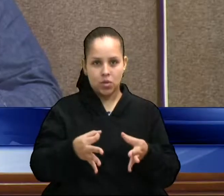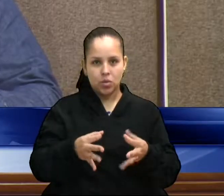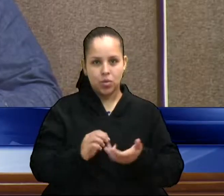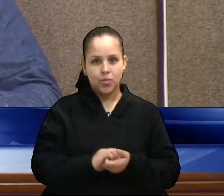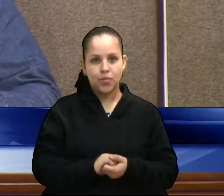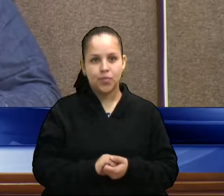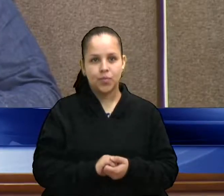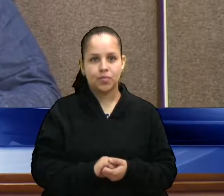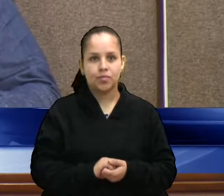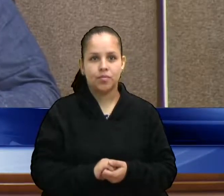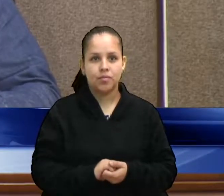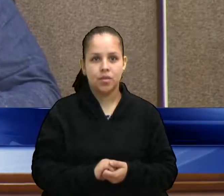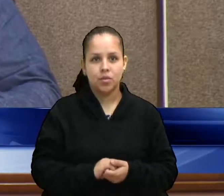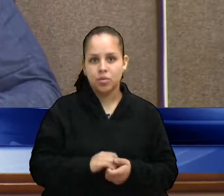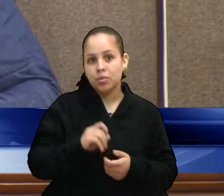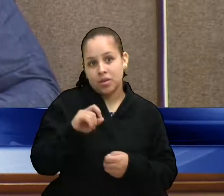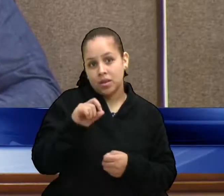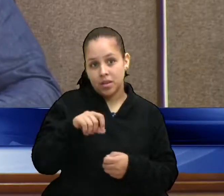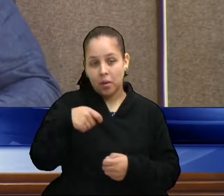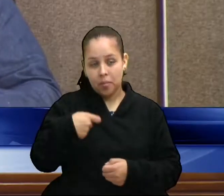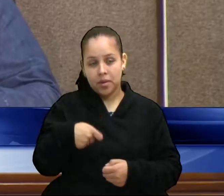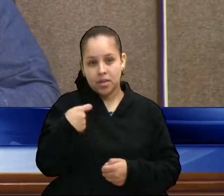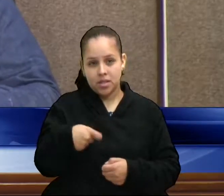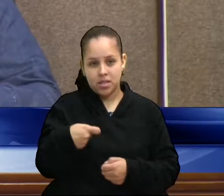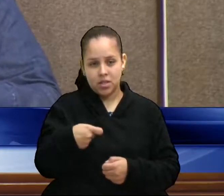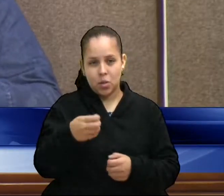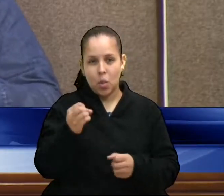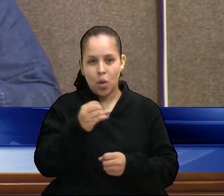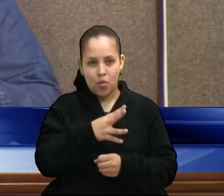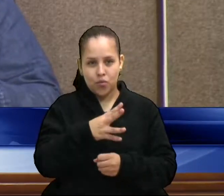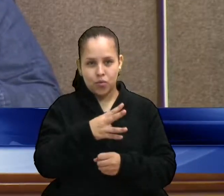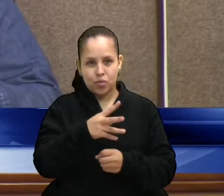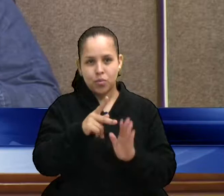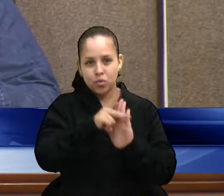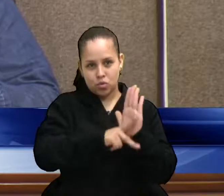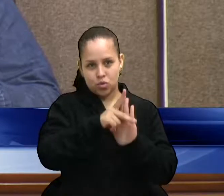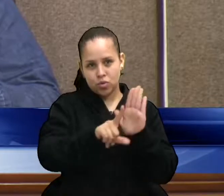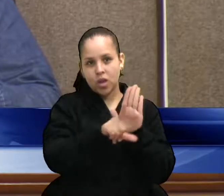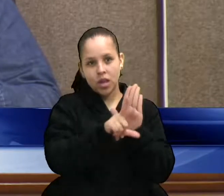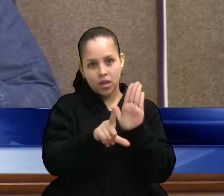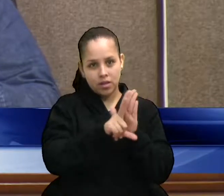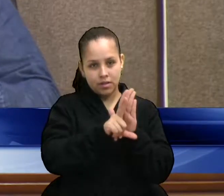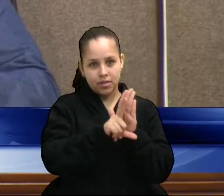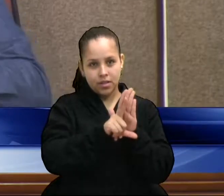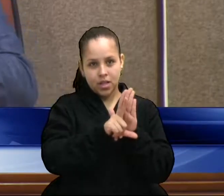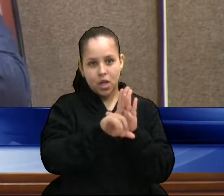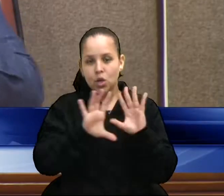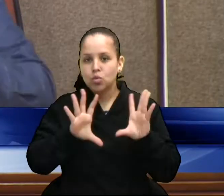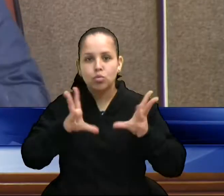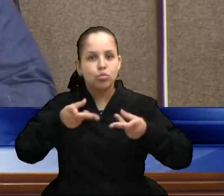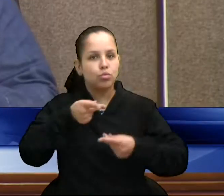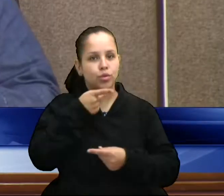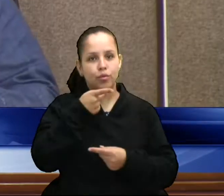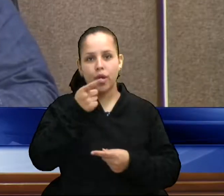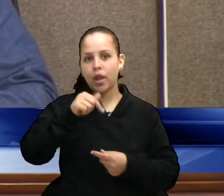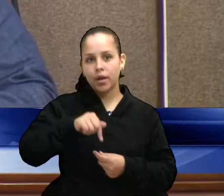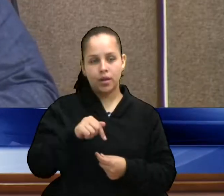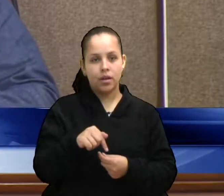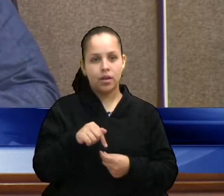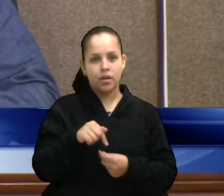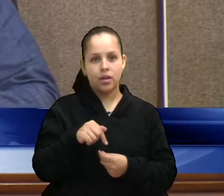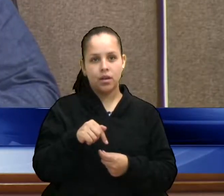da necessidade da criação desse novo projeto de lei. A partir daí, tudo que foi dito aqui é